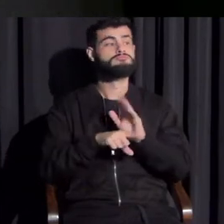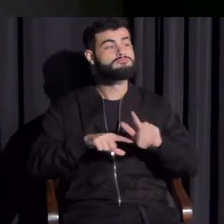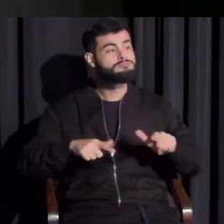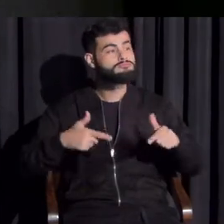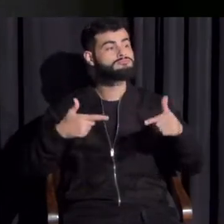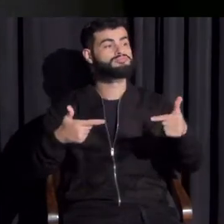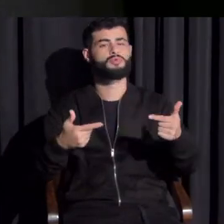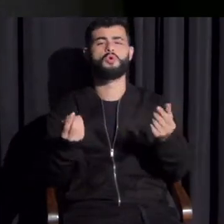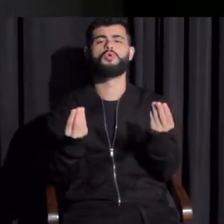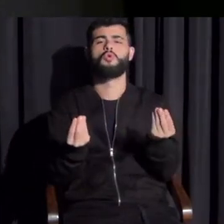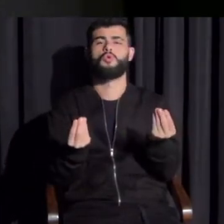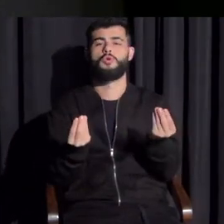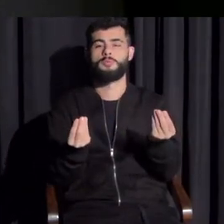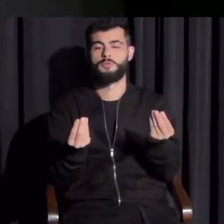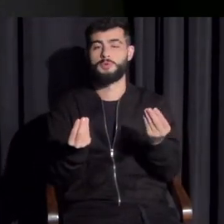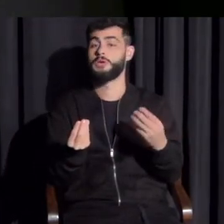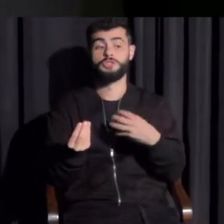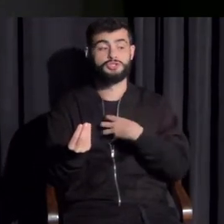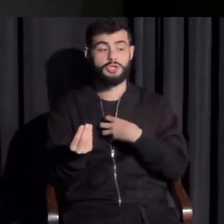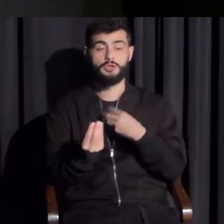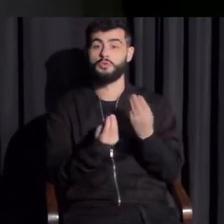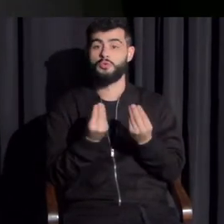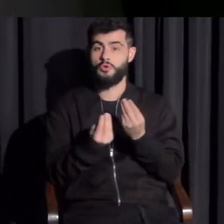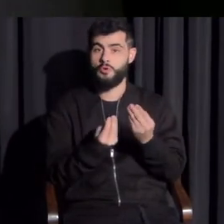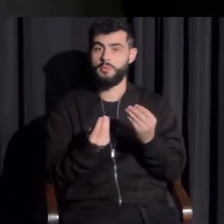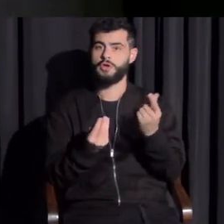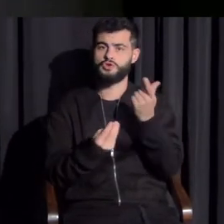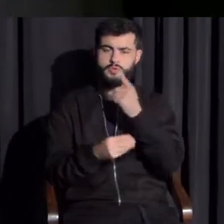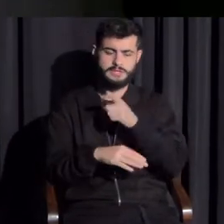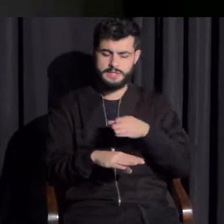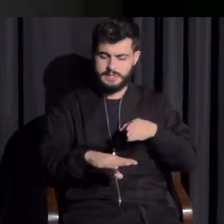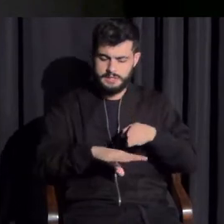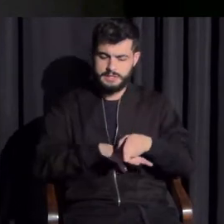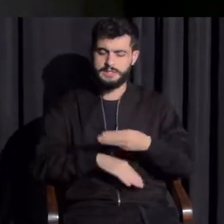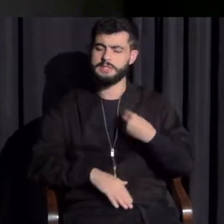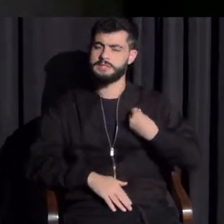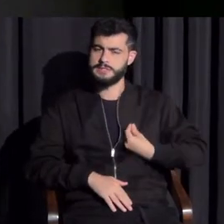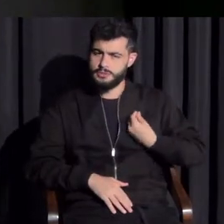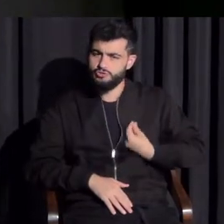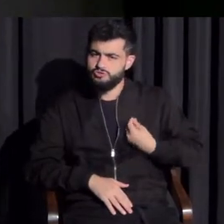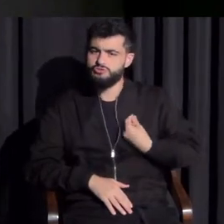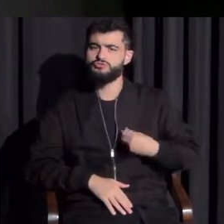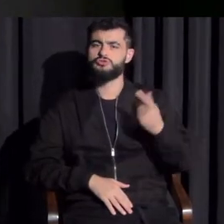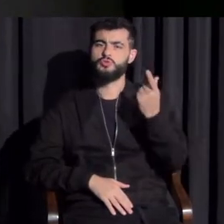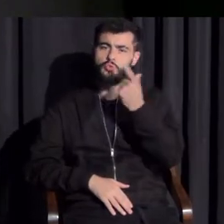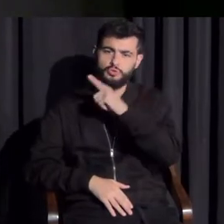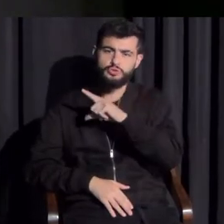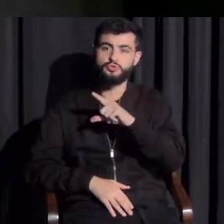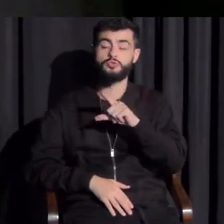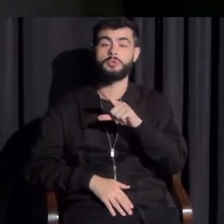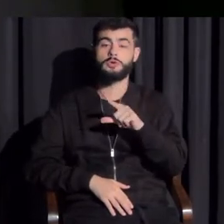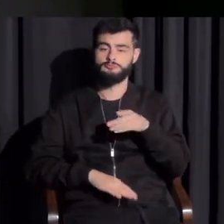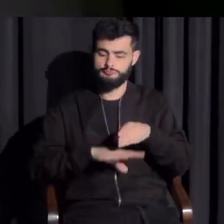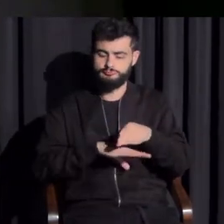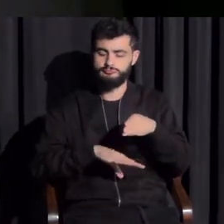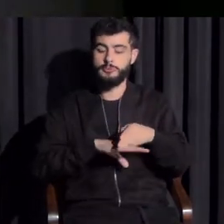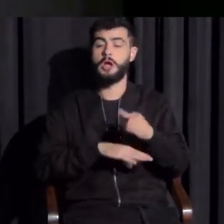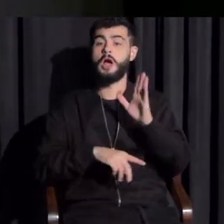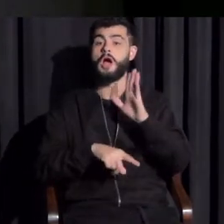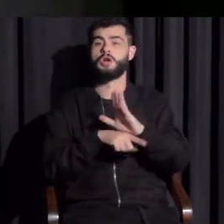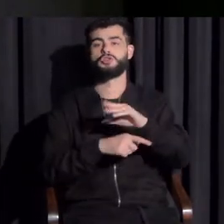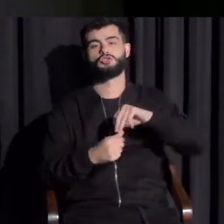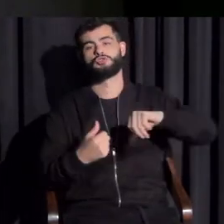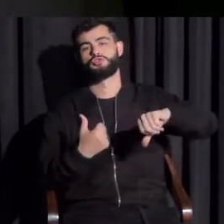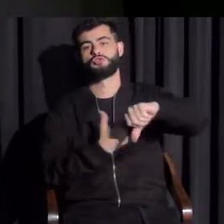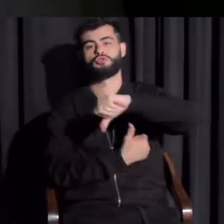e o quanto que esse ser e existir nas ocupações também podem permear e transformar as nossas ações, os nossos